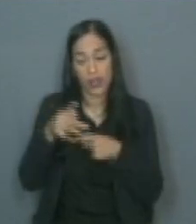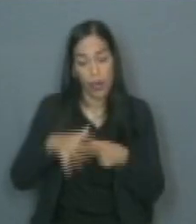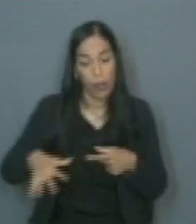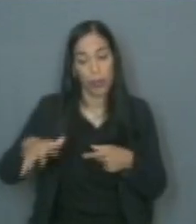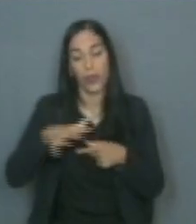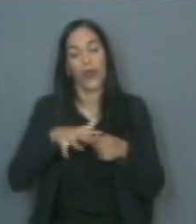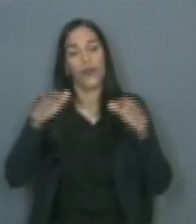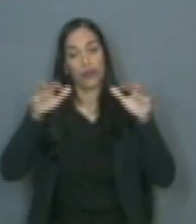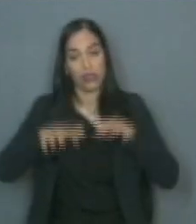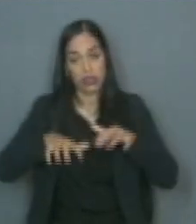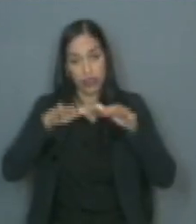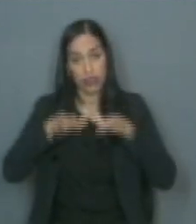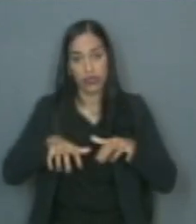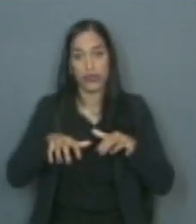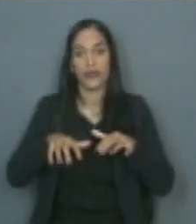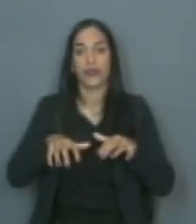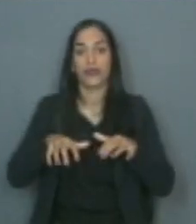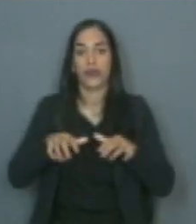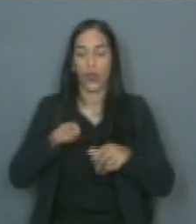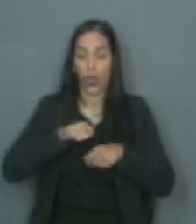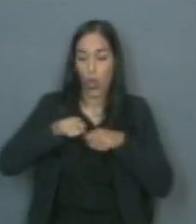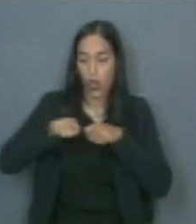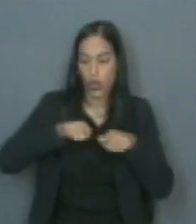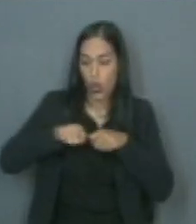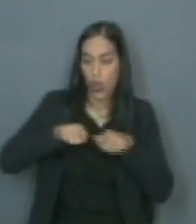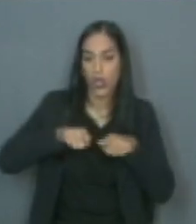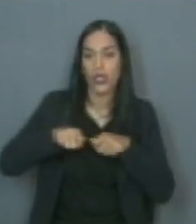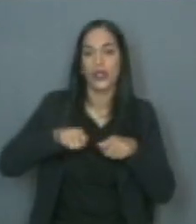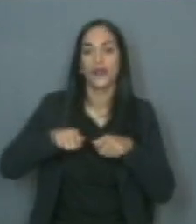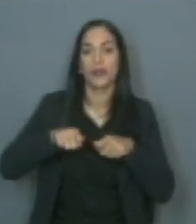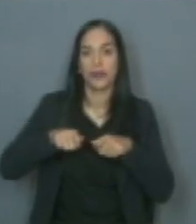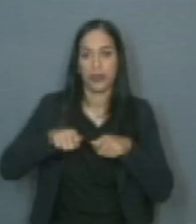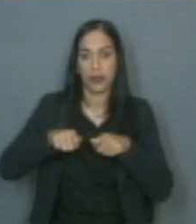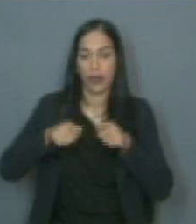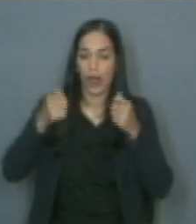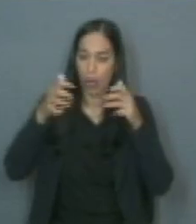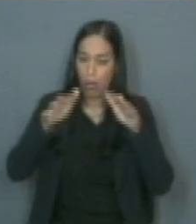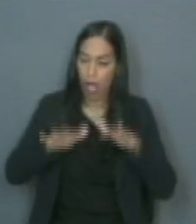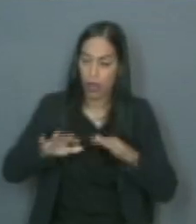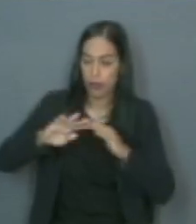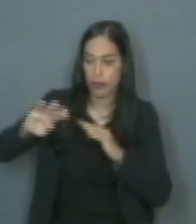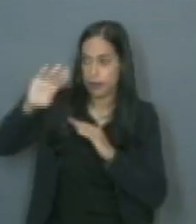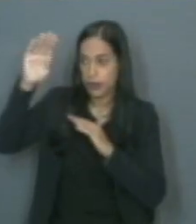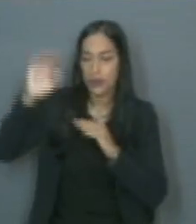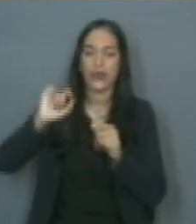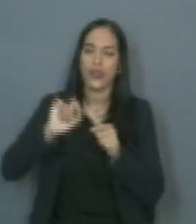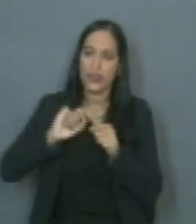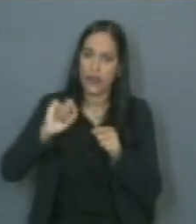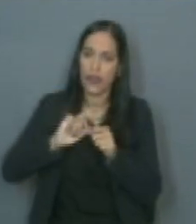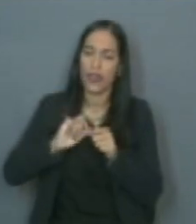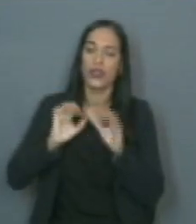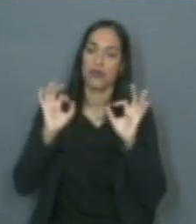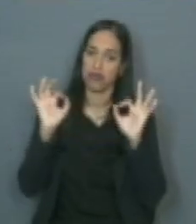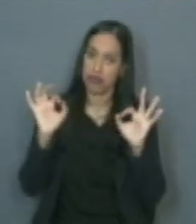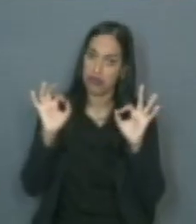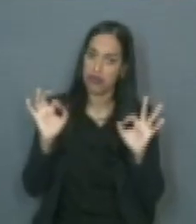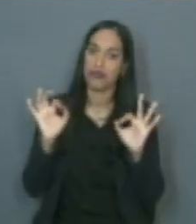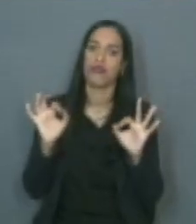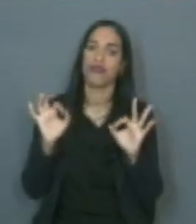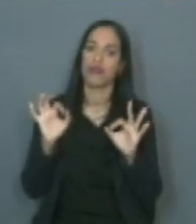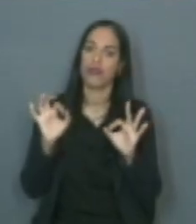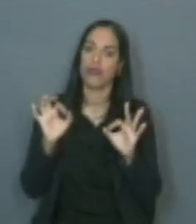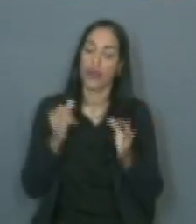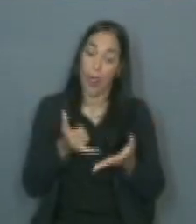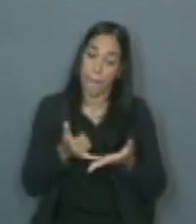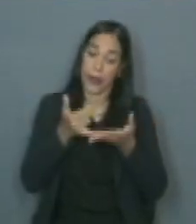nas chuvas, especialmente no controle dos deslizamentos de barreira, tem sido feito e com excelência, a ponto que é premiado,